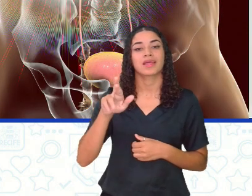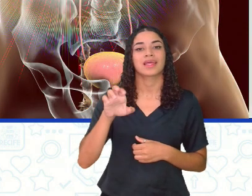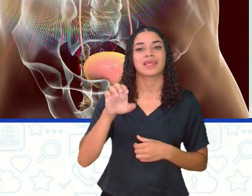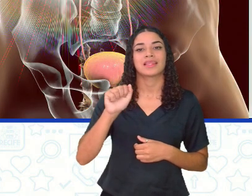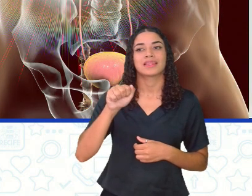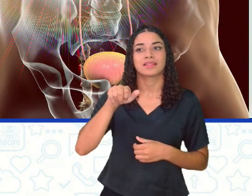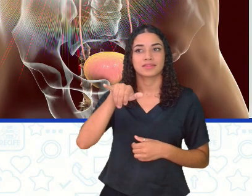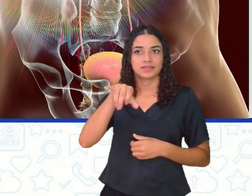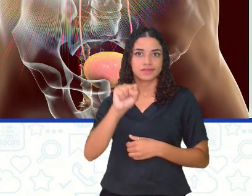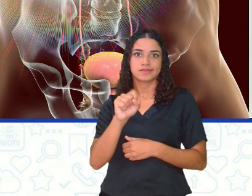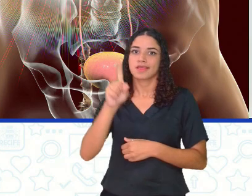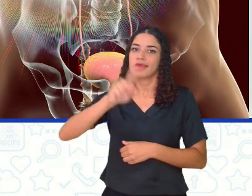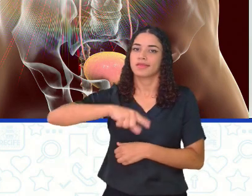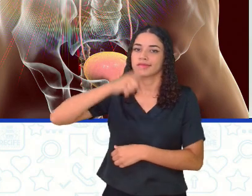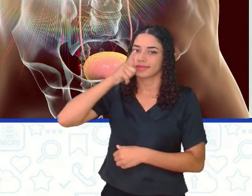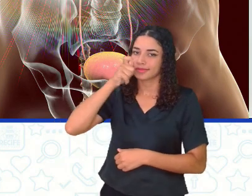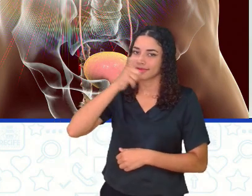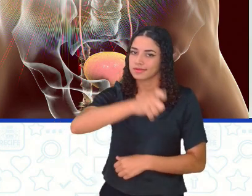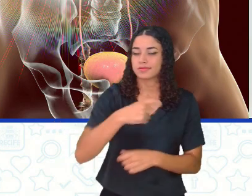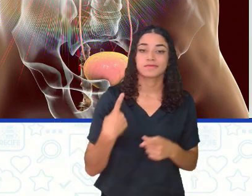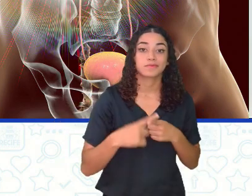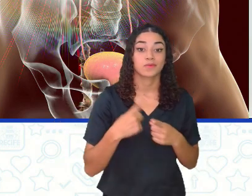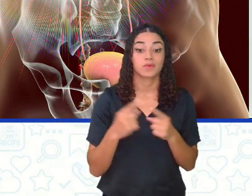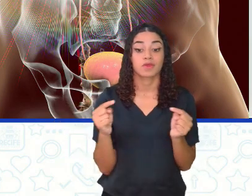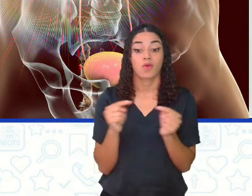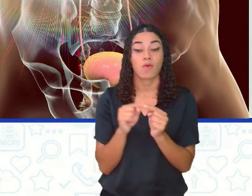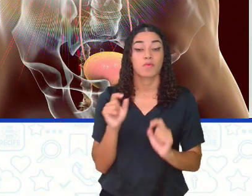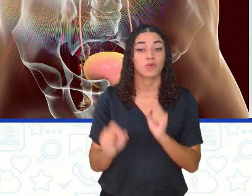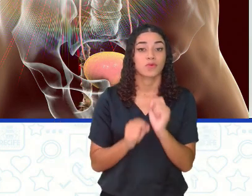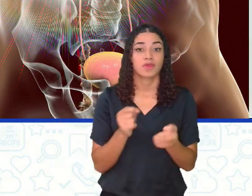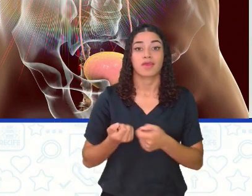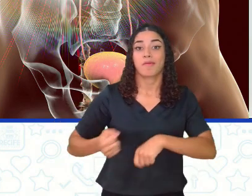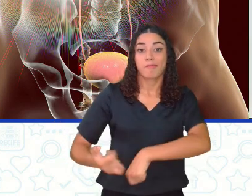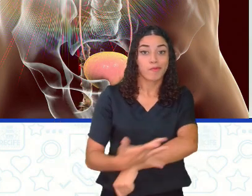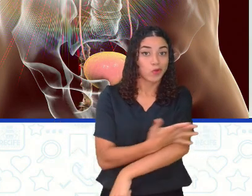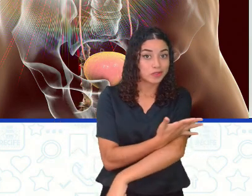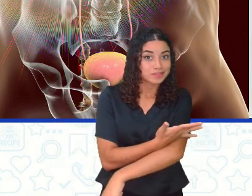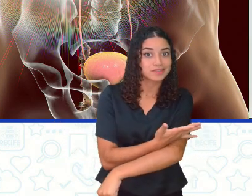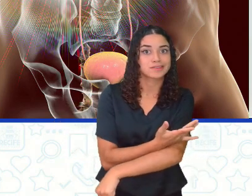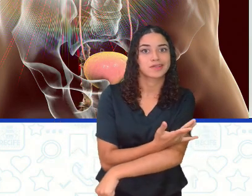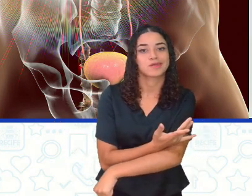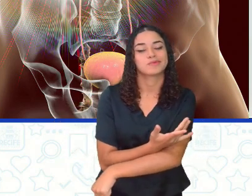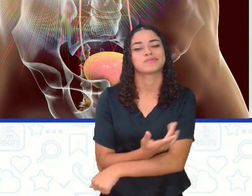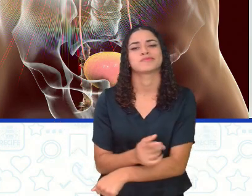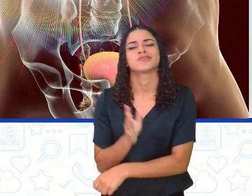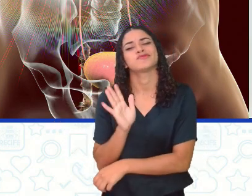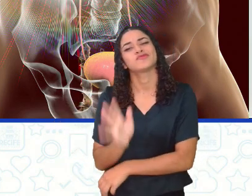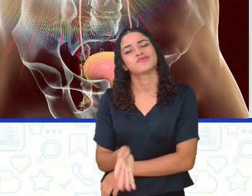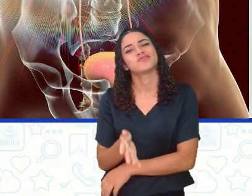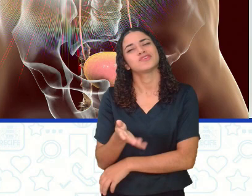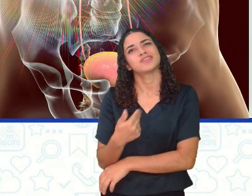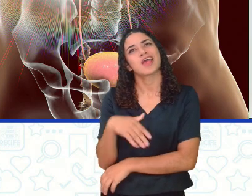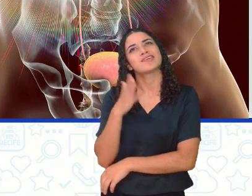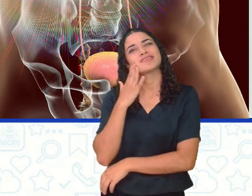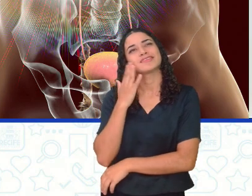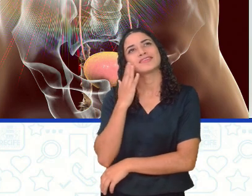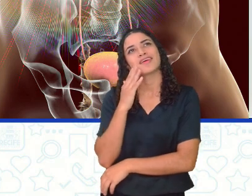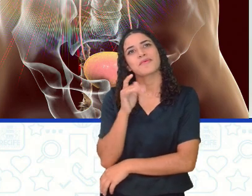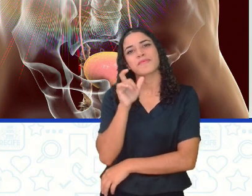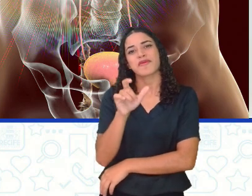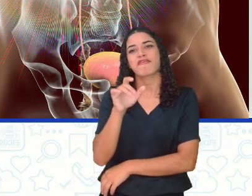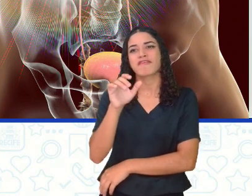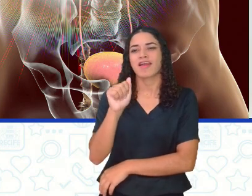é bem interessante, porque está ligada à questão da adrenalina. Ah, professora, eu já ouvi falar na adrenalina